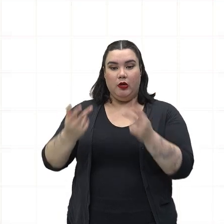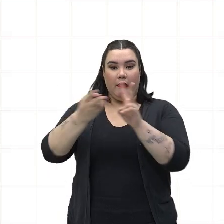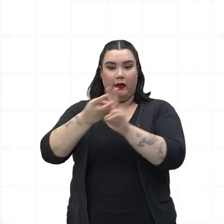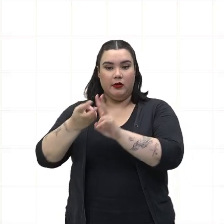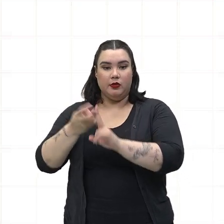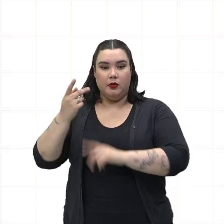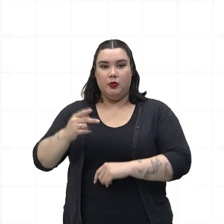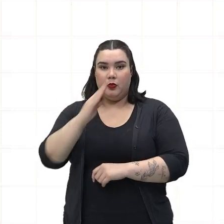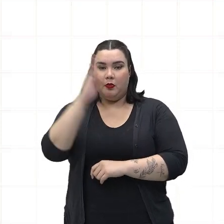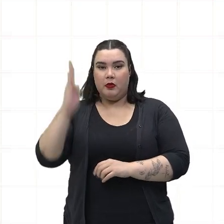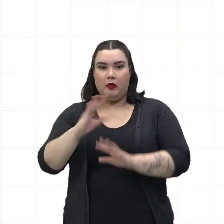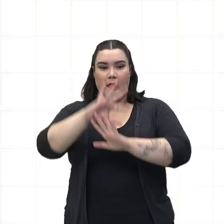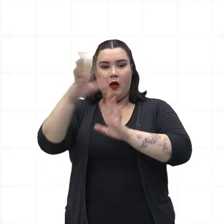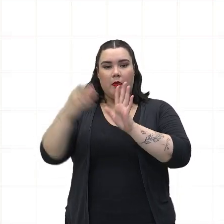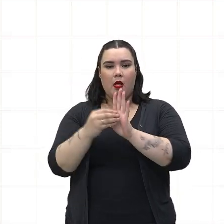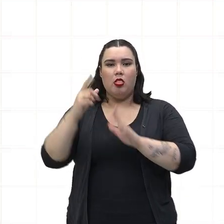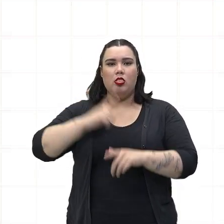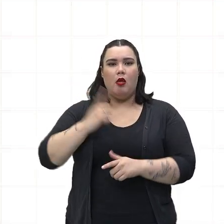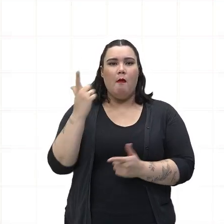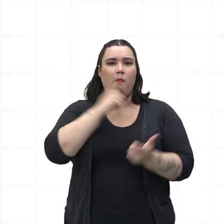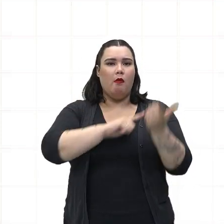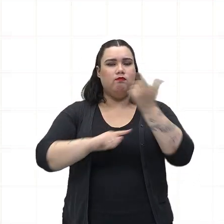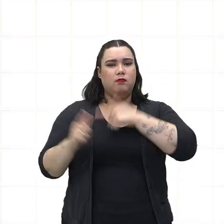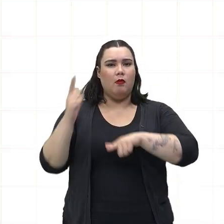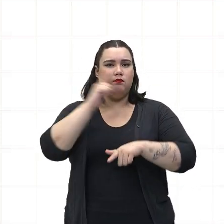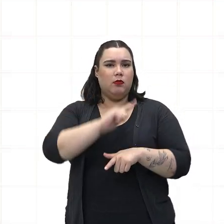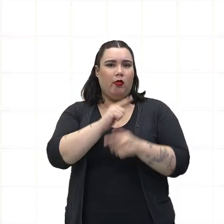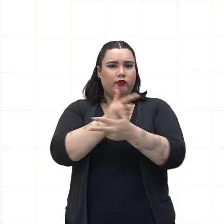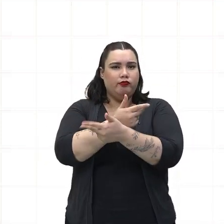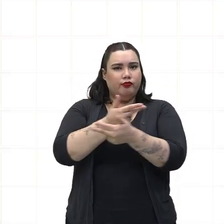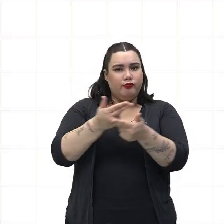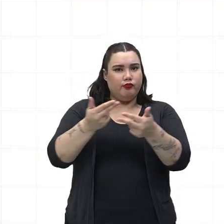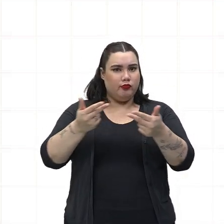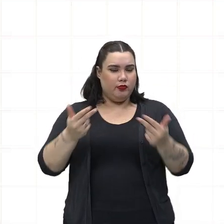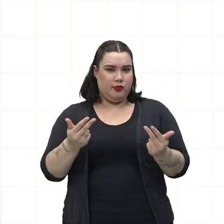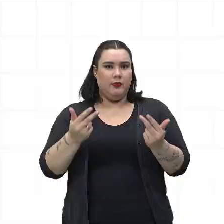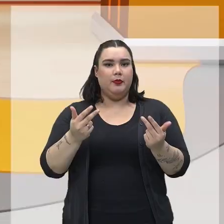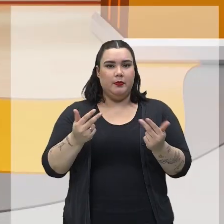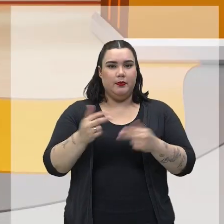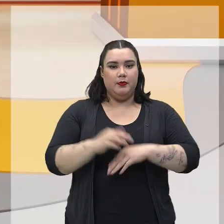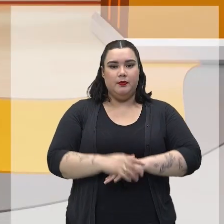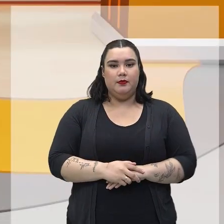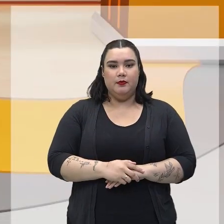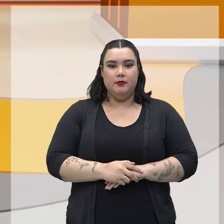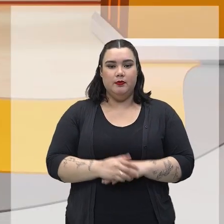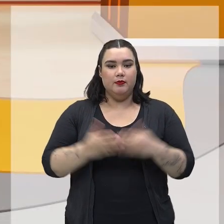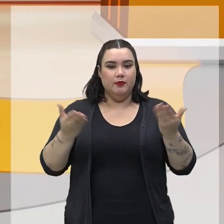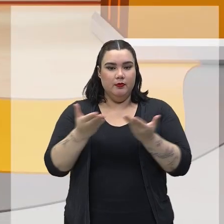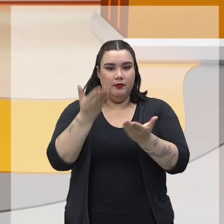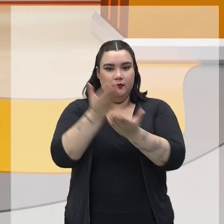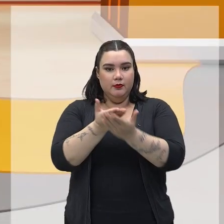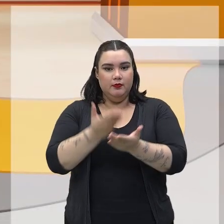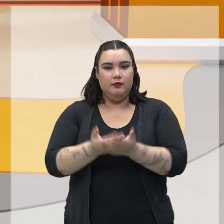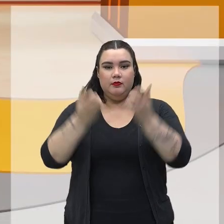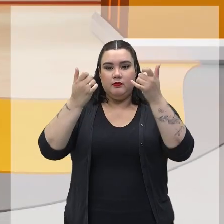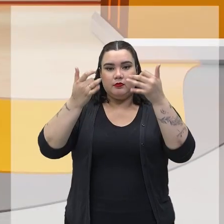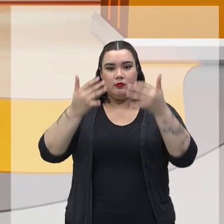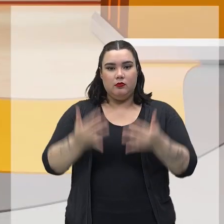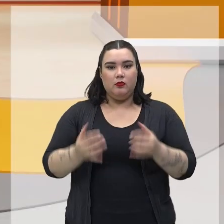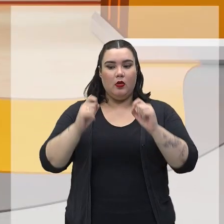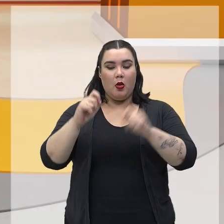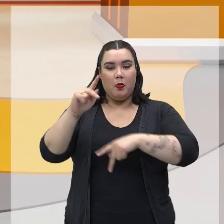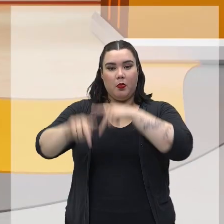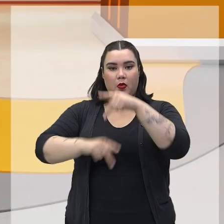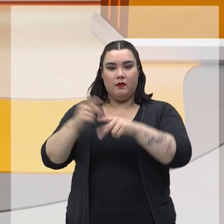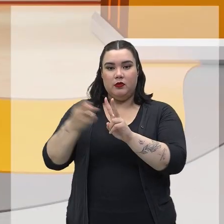conquistas das etnias indígenas no Brasil e na Amazônia. A gente vai começar a falar sobre as conquistas dos